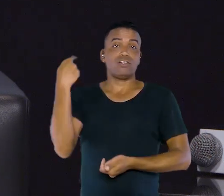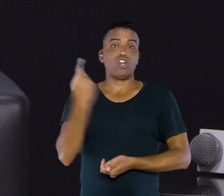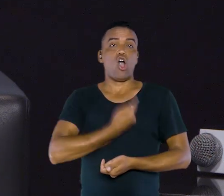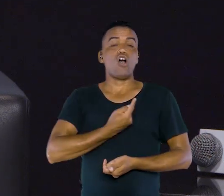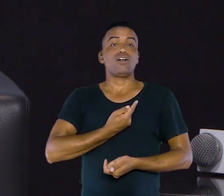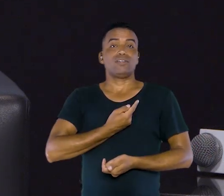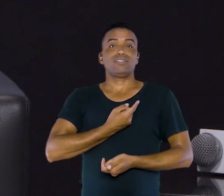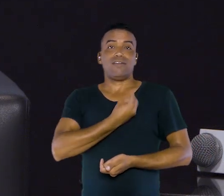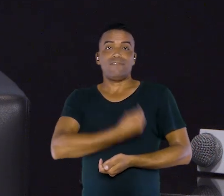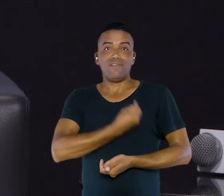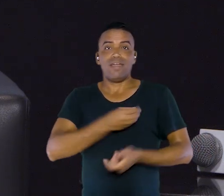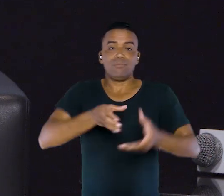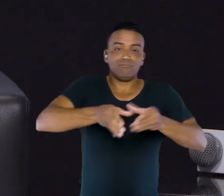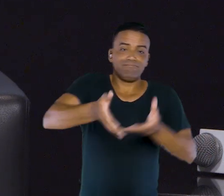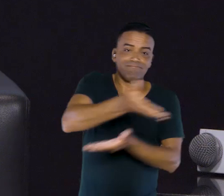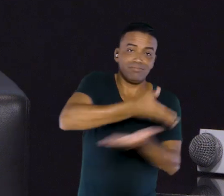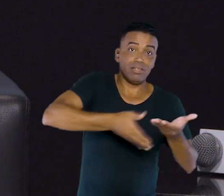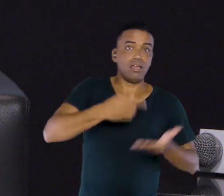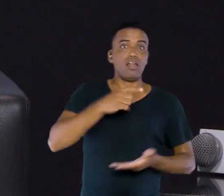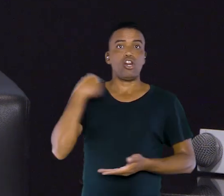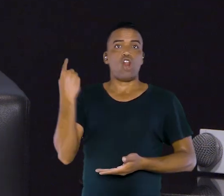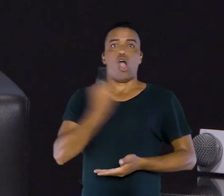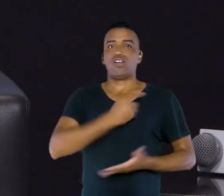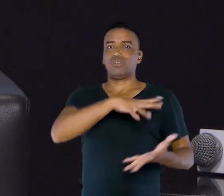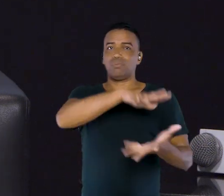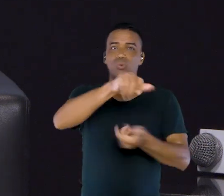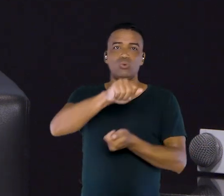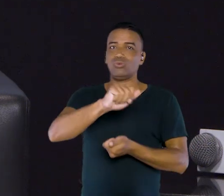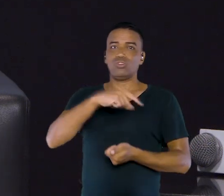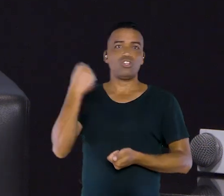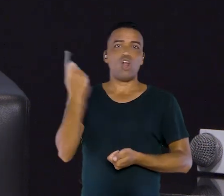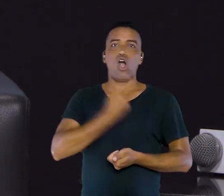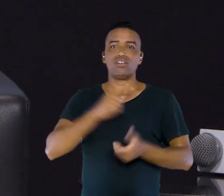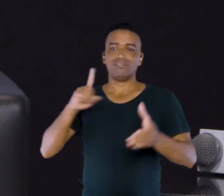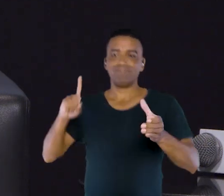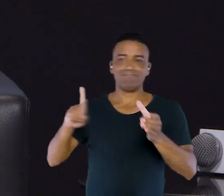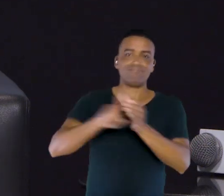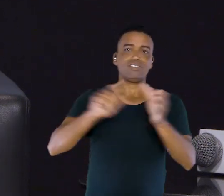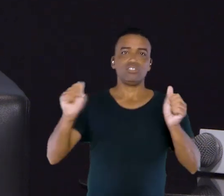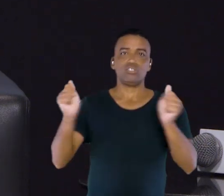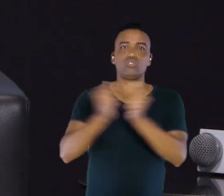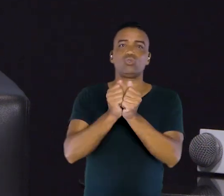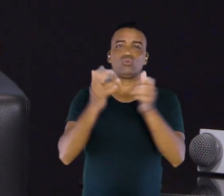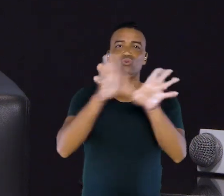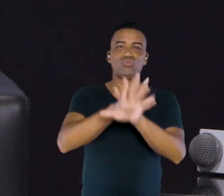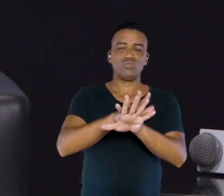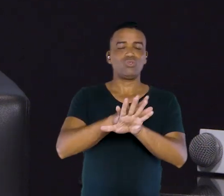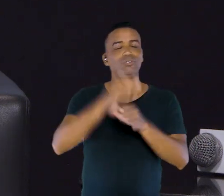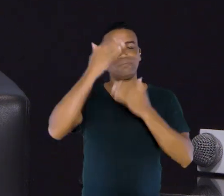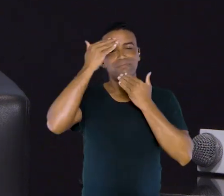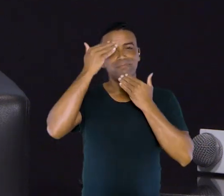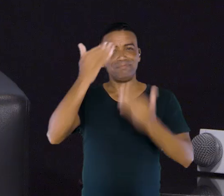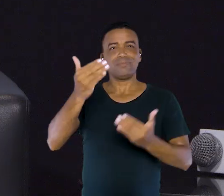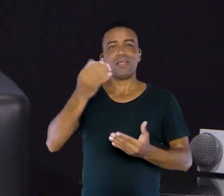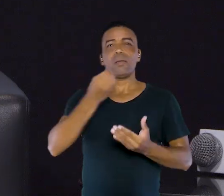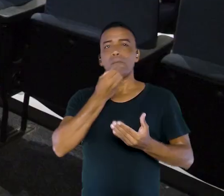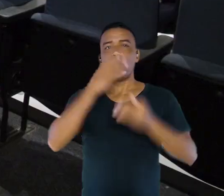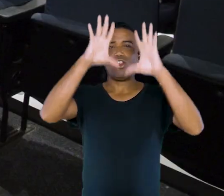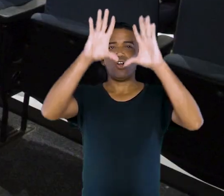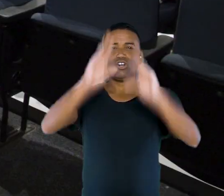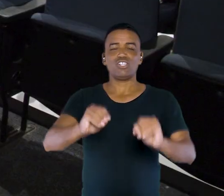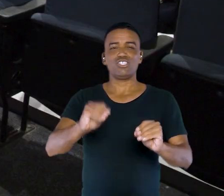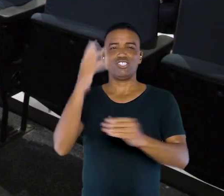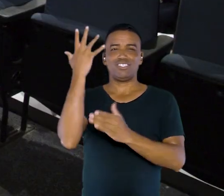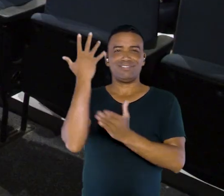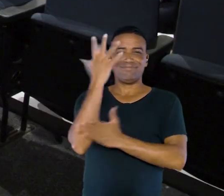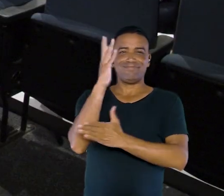nós vivemos e confluímos sabendo que ele não é nosso. Nós que somos parte dele. Obrigada, gente. Boa